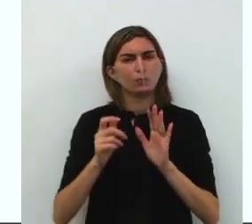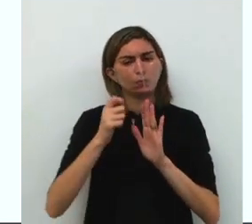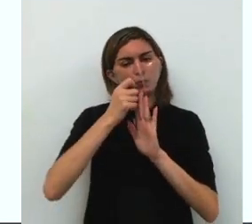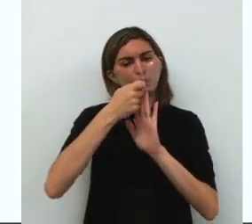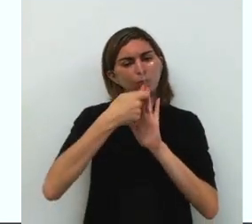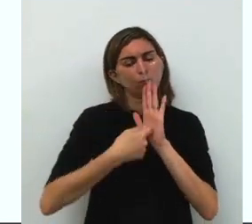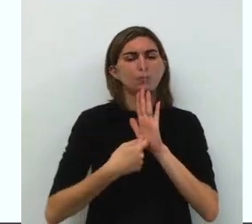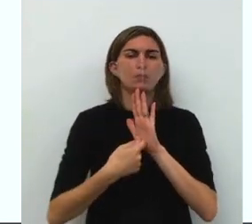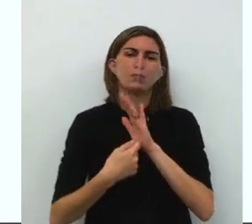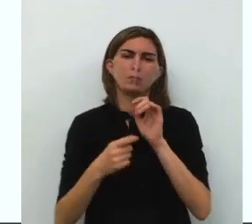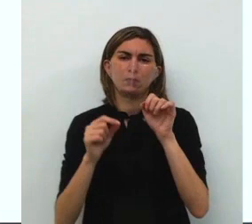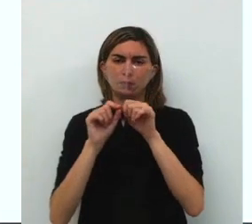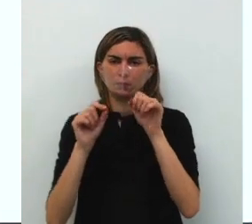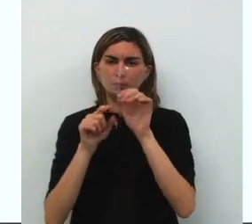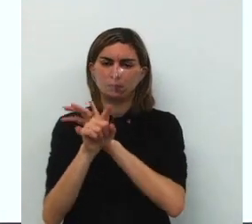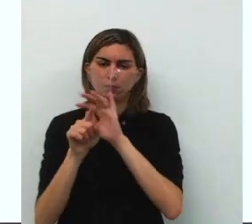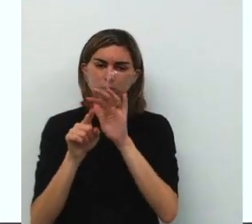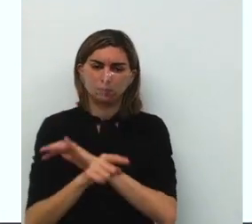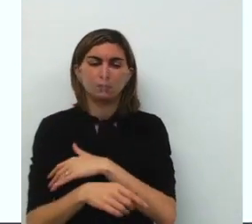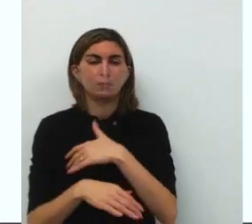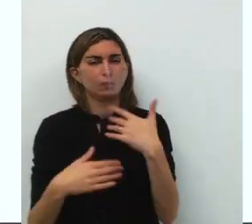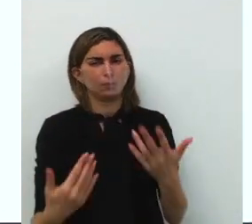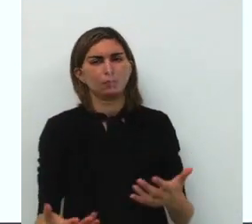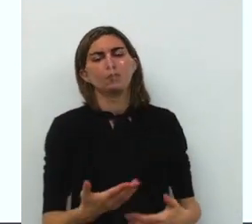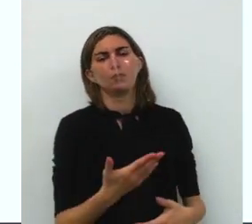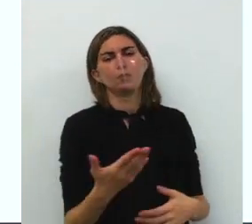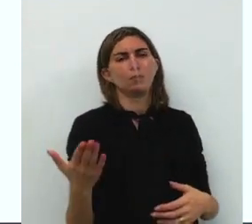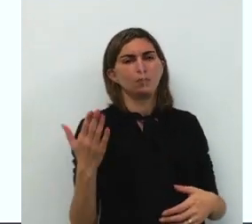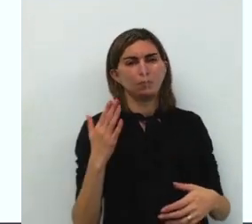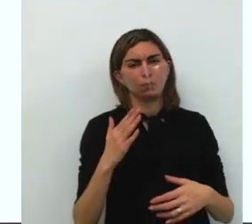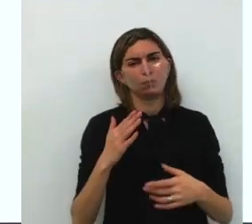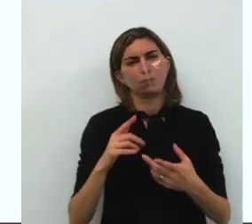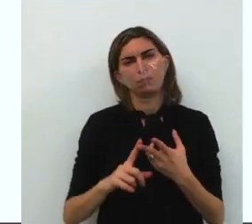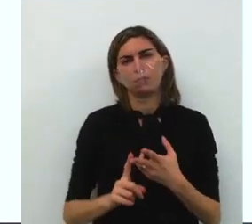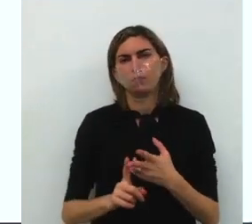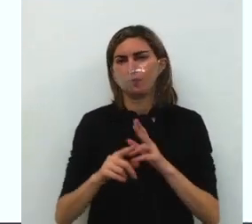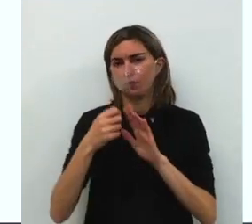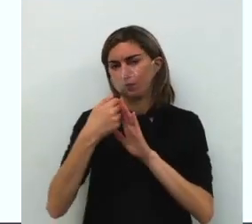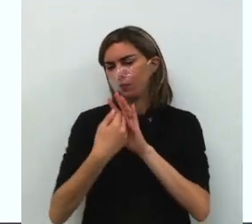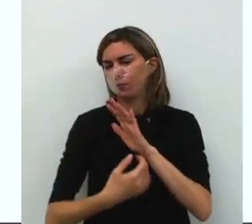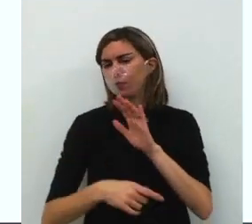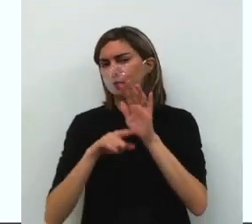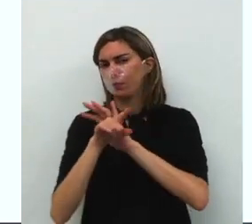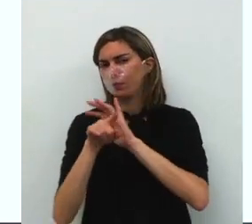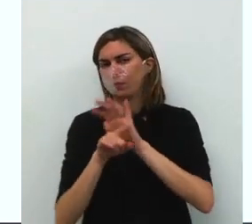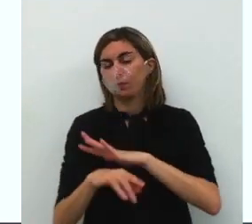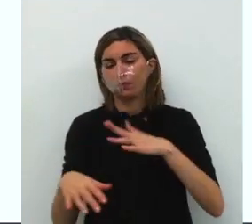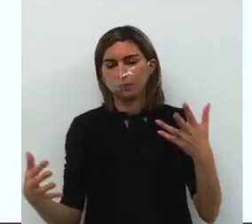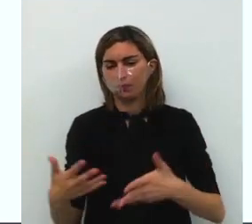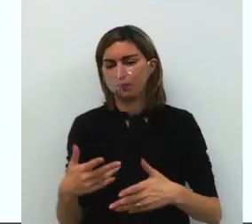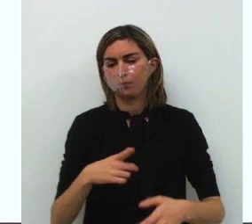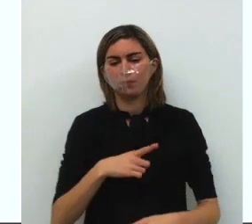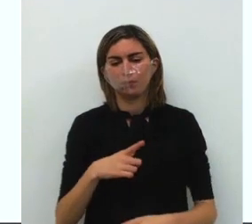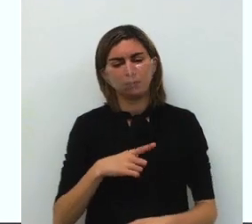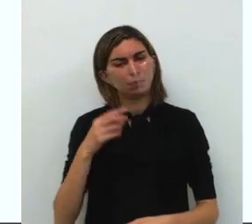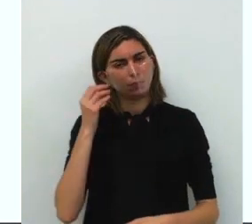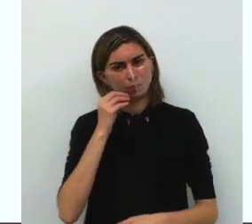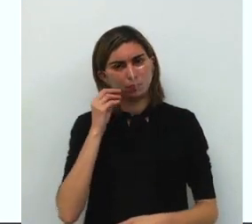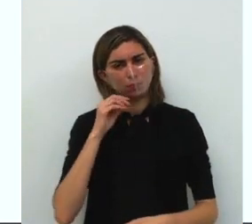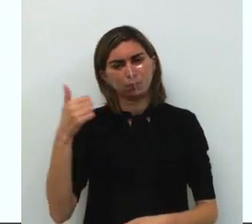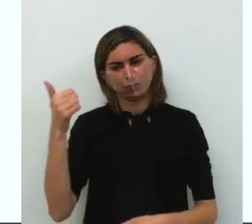o roteiro, quais as perguntas você vai fazer. Bastam o quê? Umas 8 a 10 perguntas. Agora,